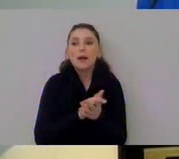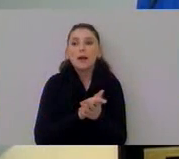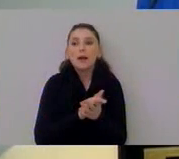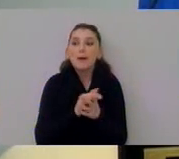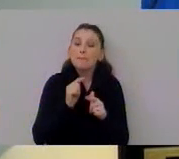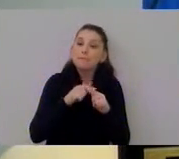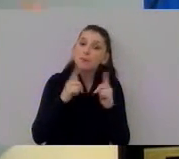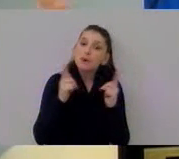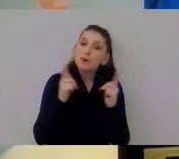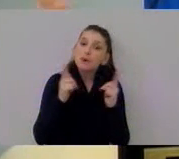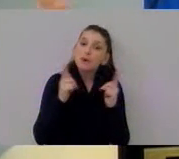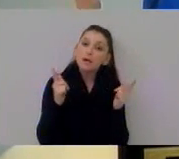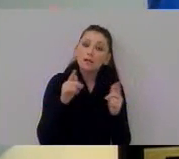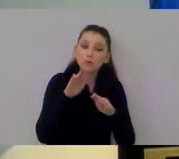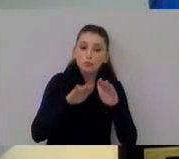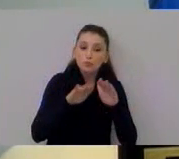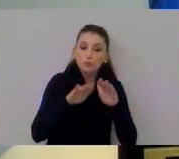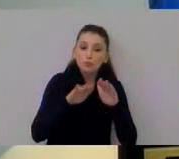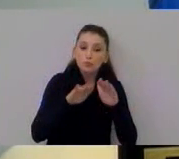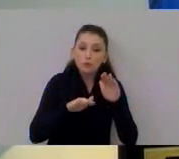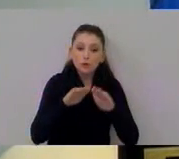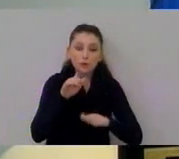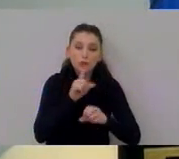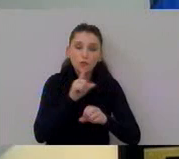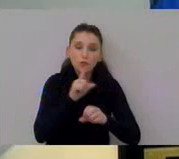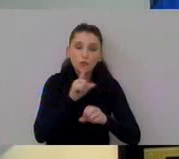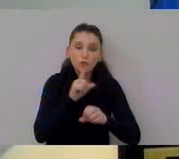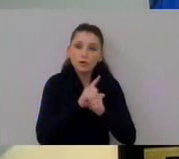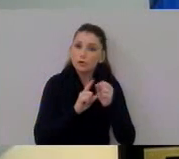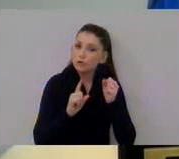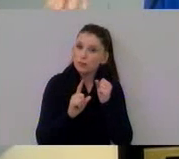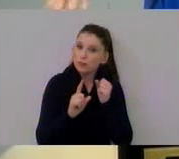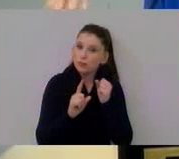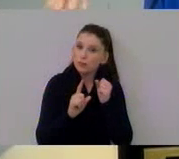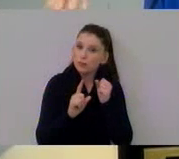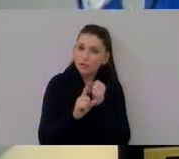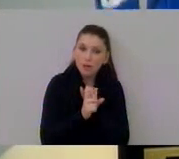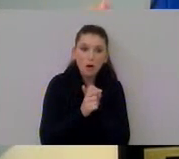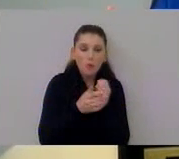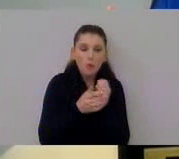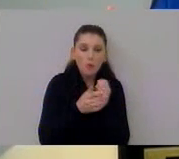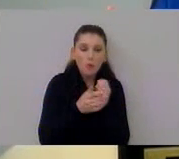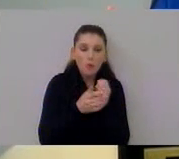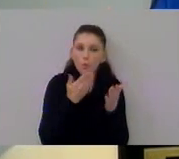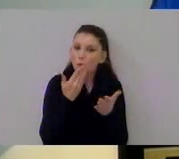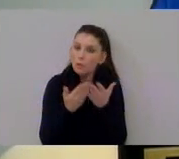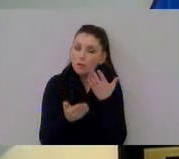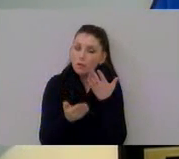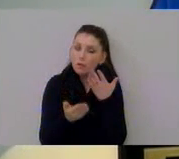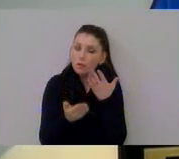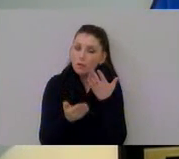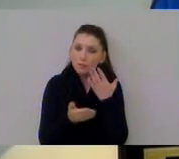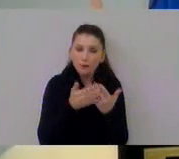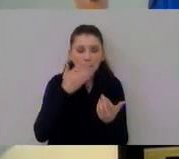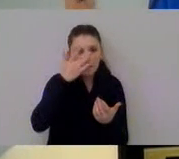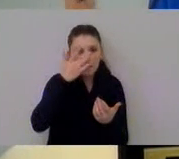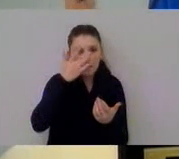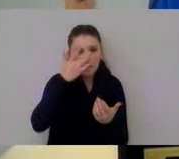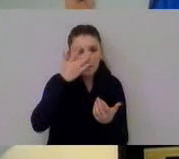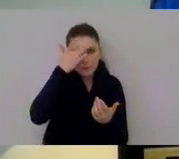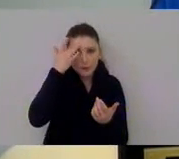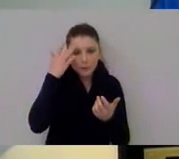exercido por qualquer cidadão. Eu venho aqui na tribuna